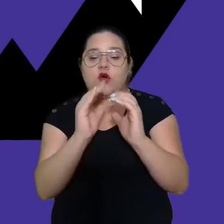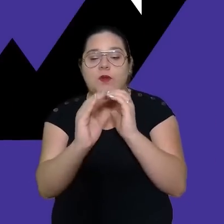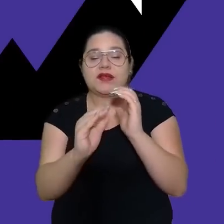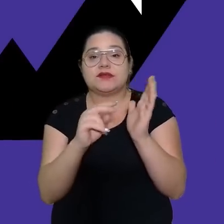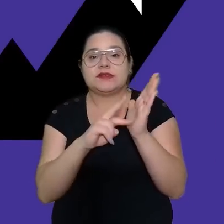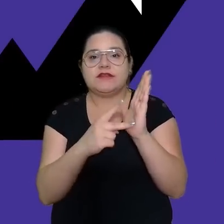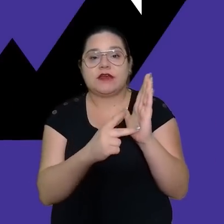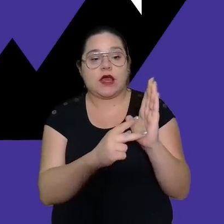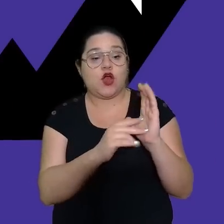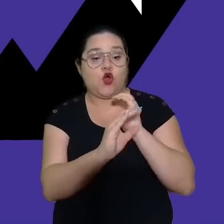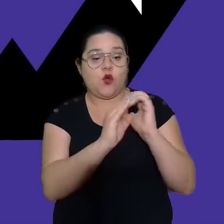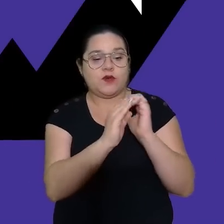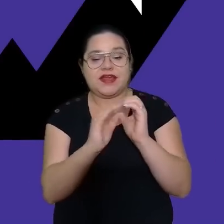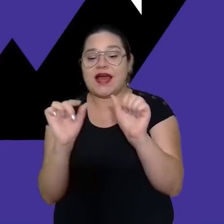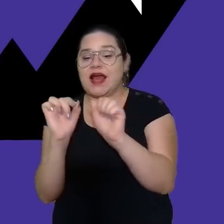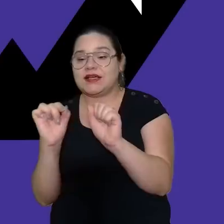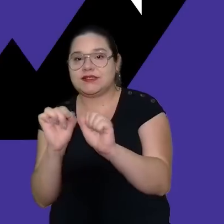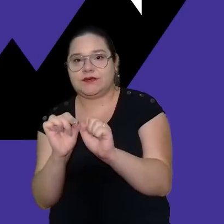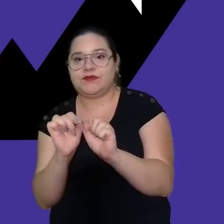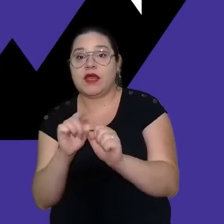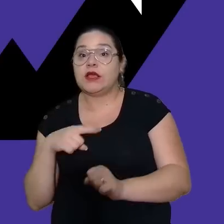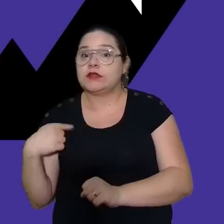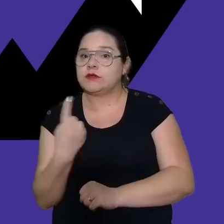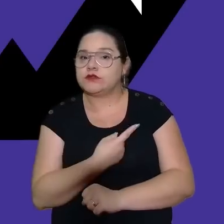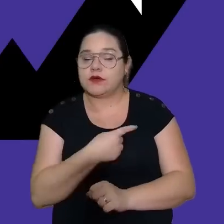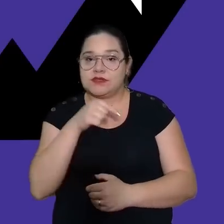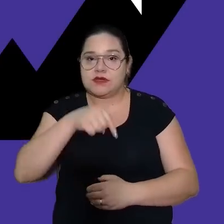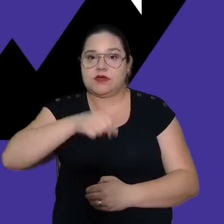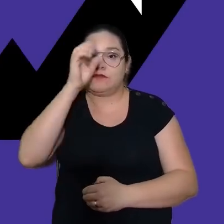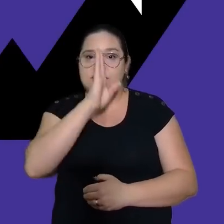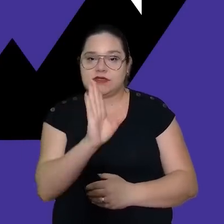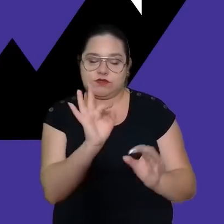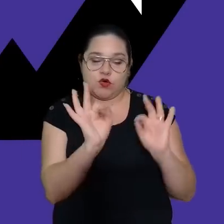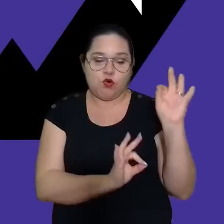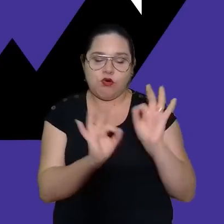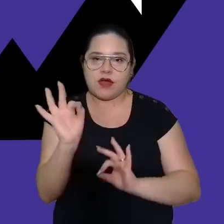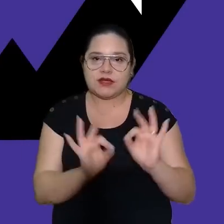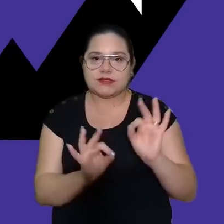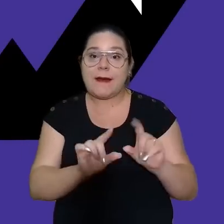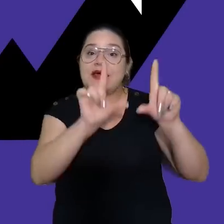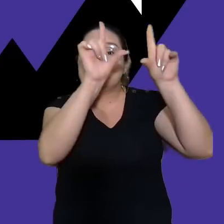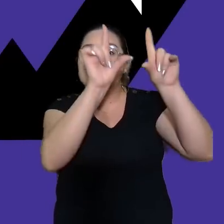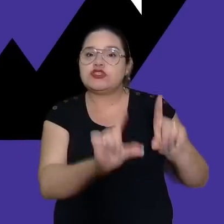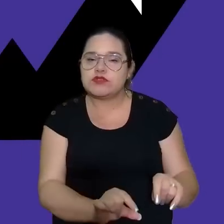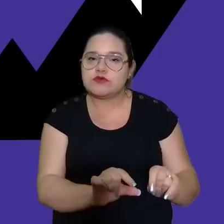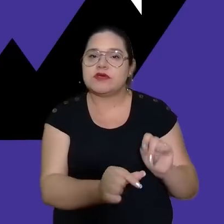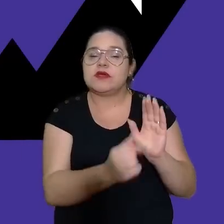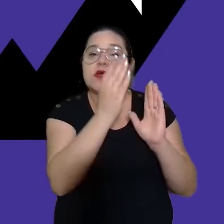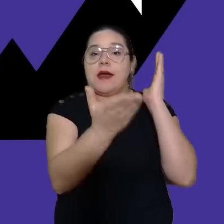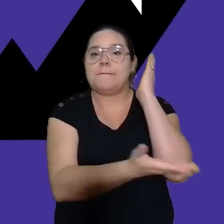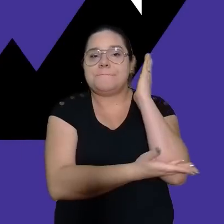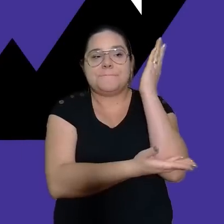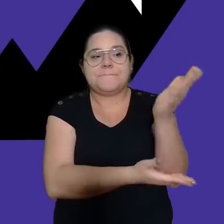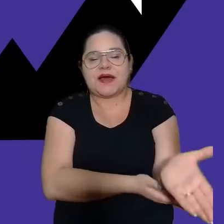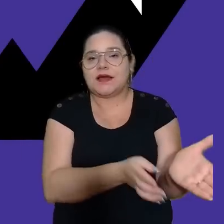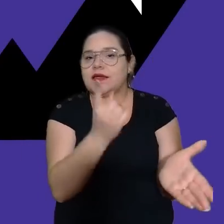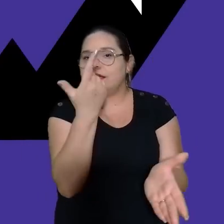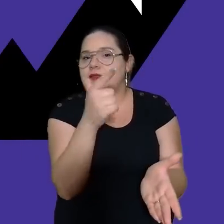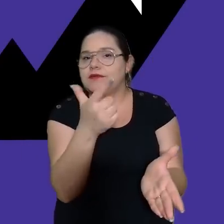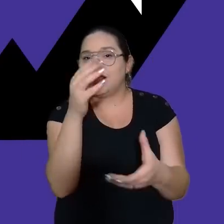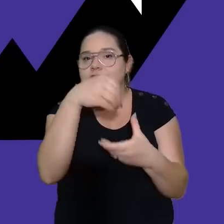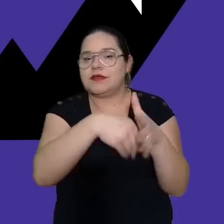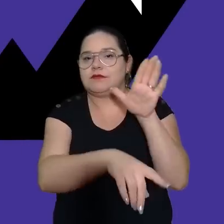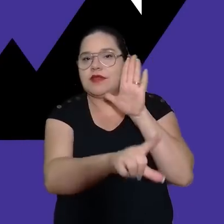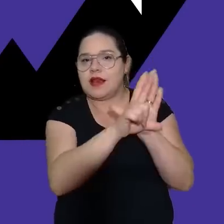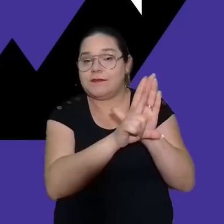ação organizada do país para reduzir a ilegalidade, né? A gente tem que respeitar o Código